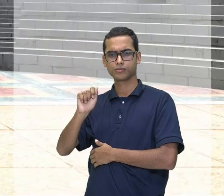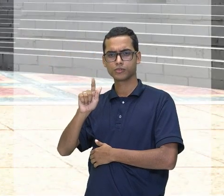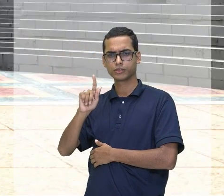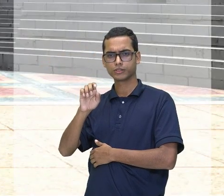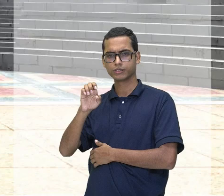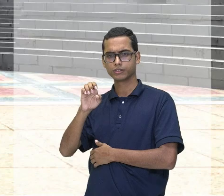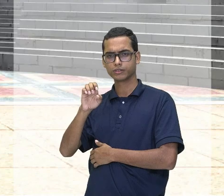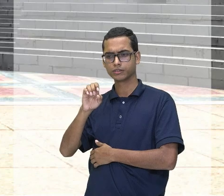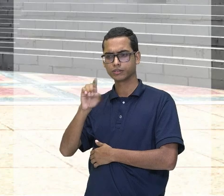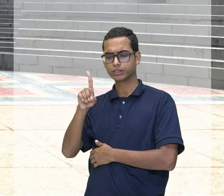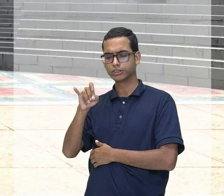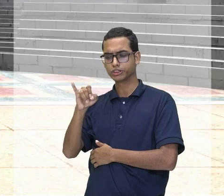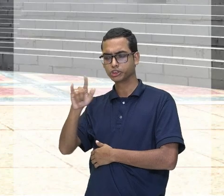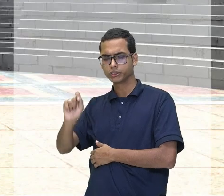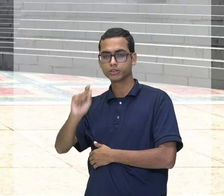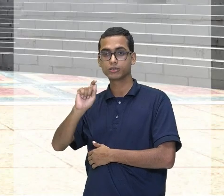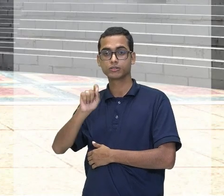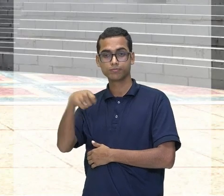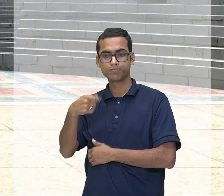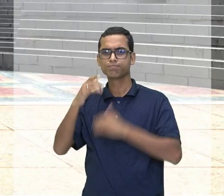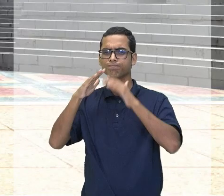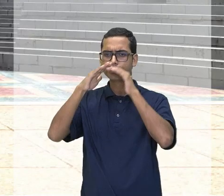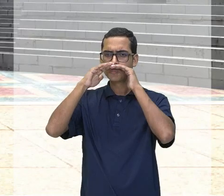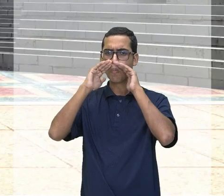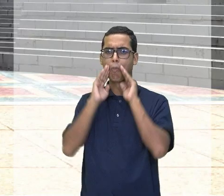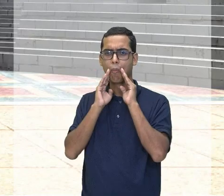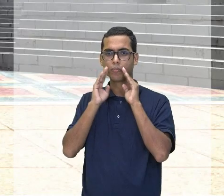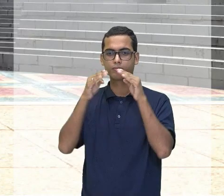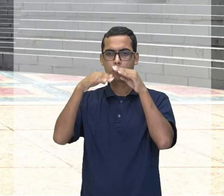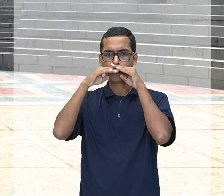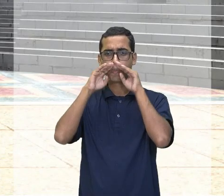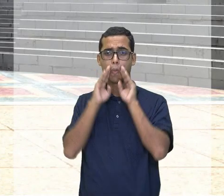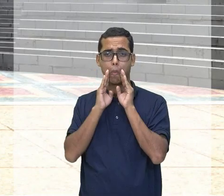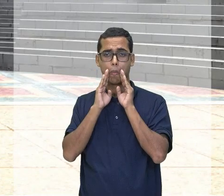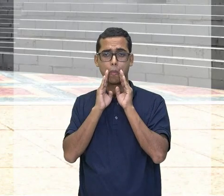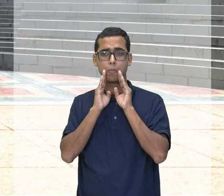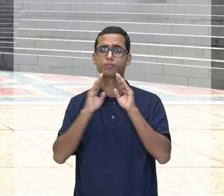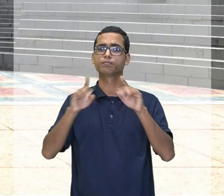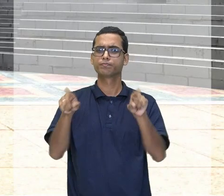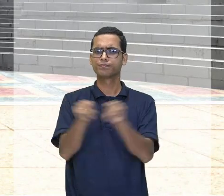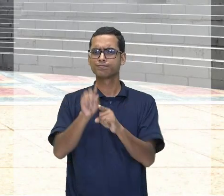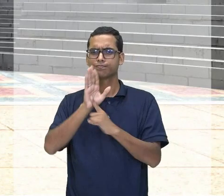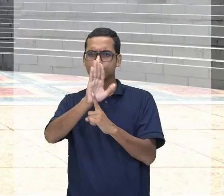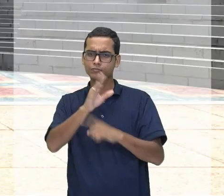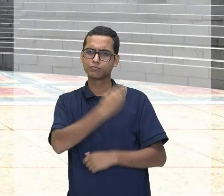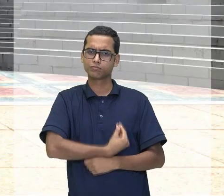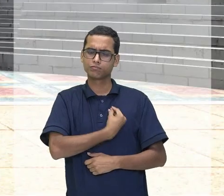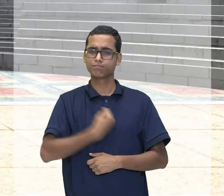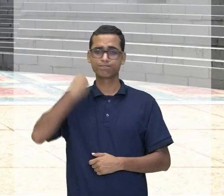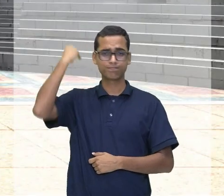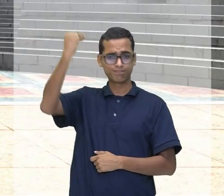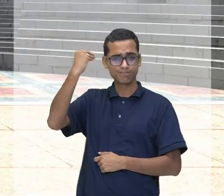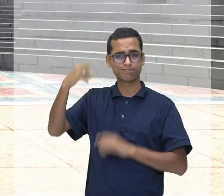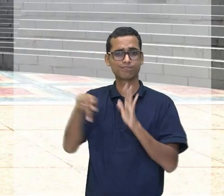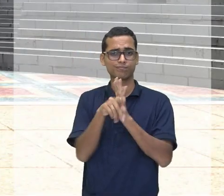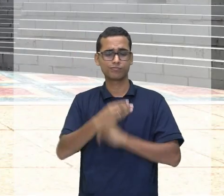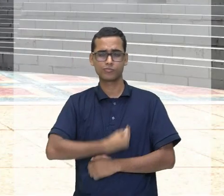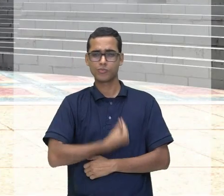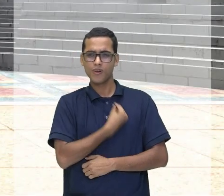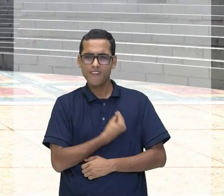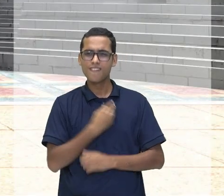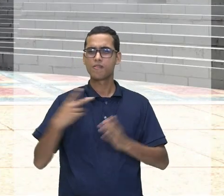delas é a tragédia. Então a tragédia, os fatos vividos pelos personagens visam despertar